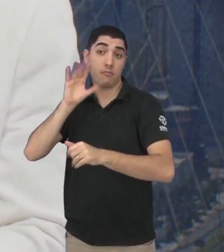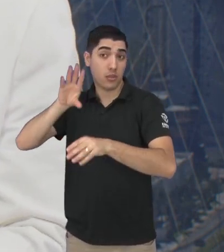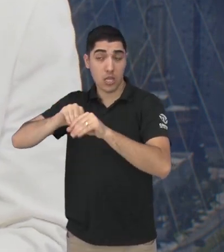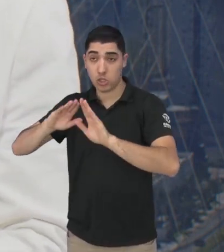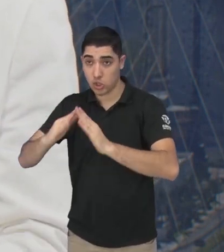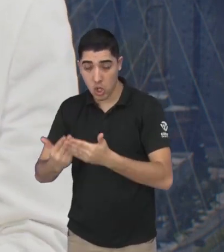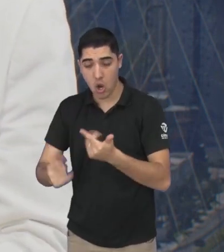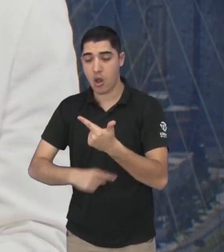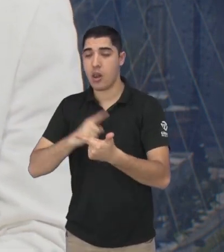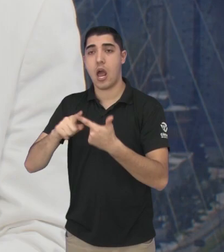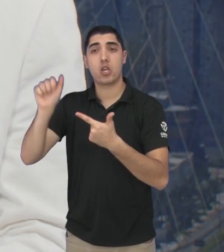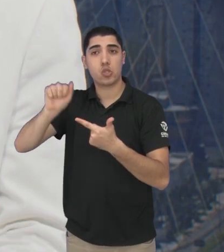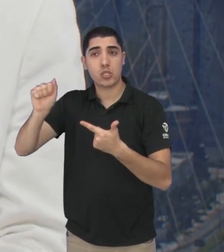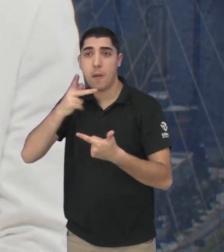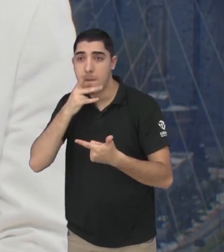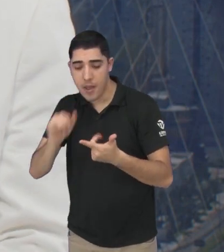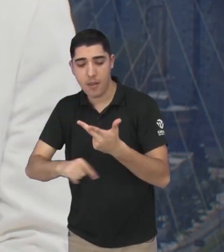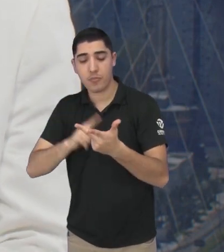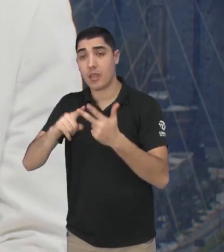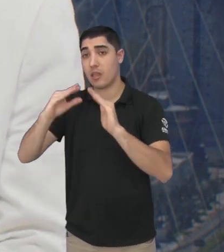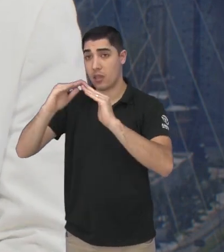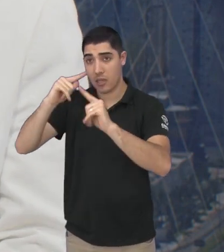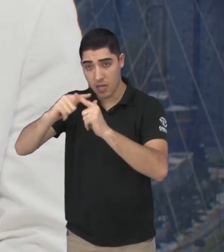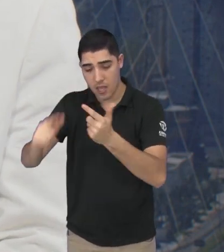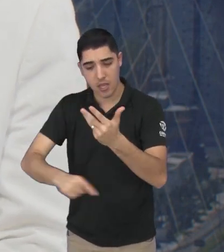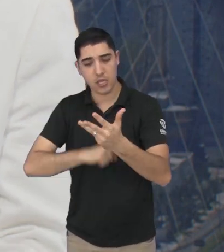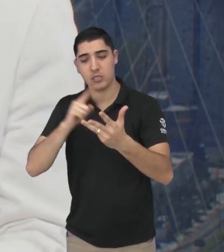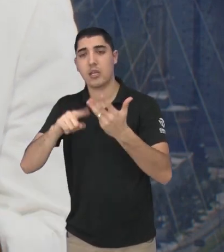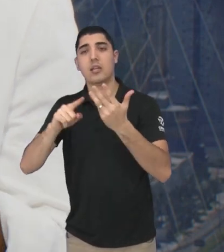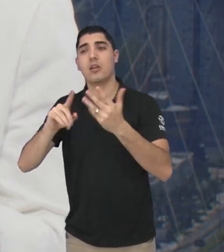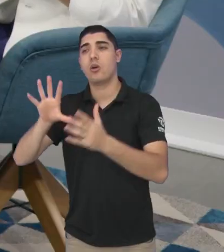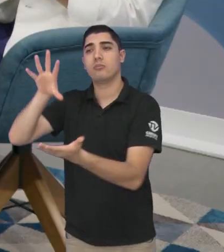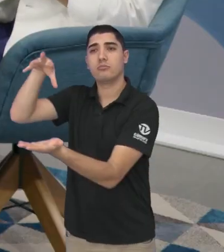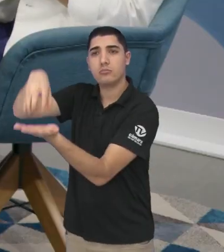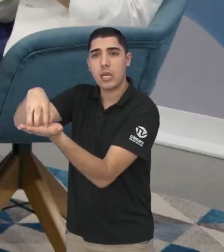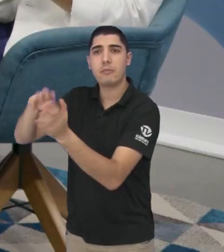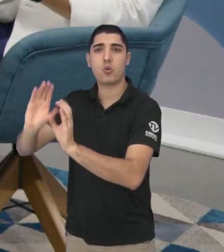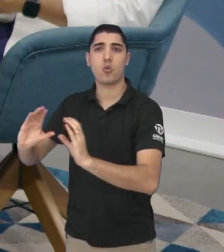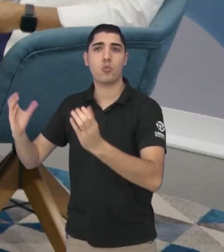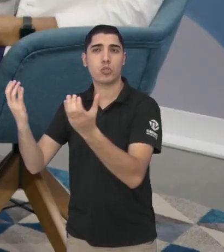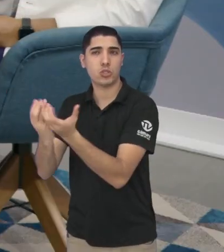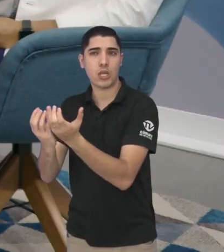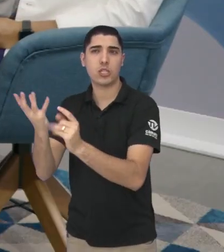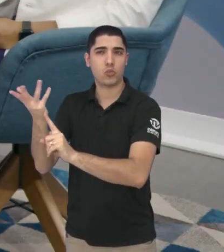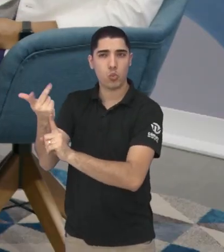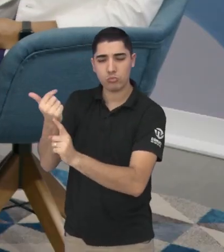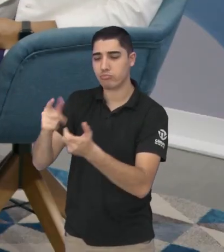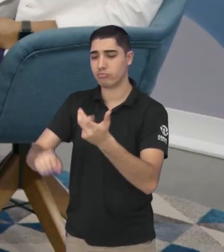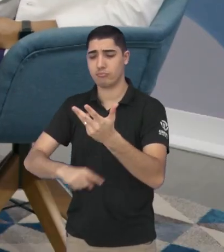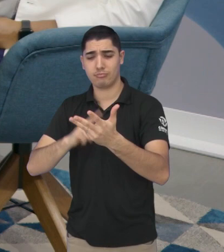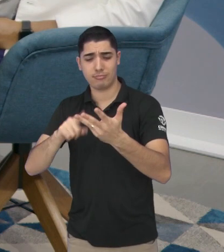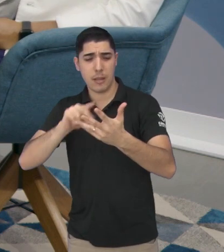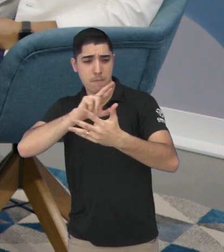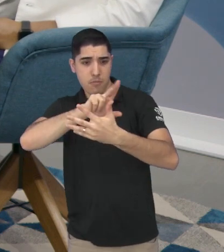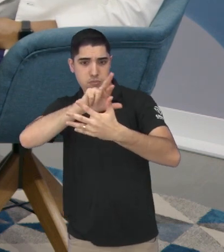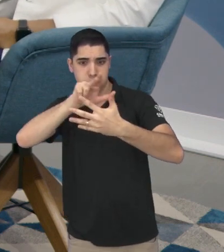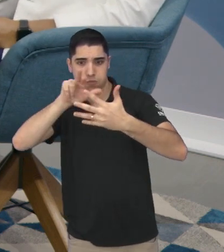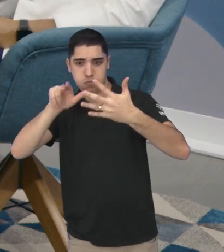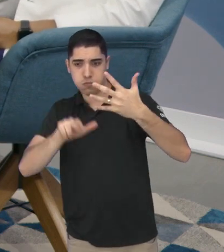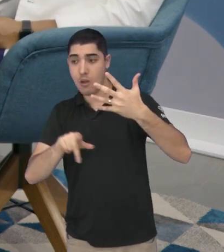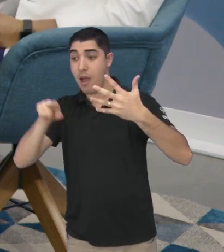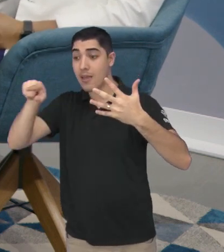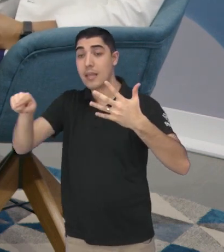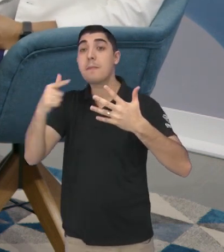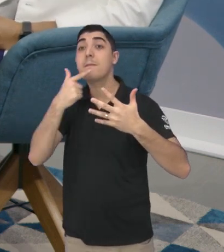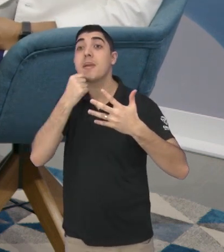está falando da associação de pais, está falando das igrejas, está falando dos centros comunitários, está falando de uma rede que está em volta desse